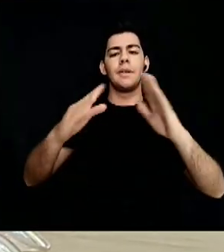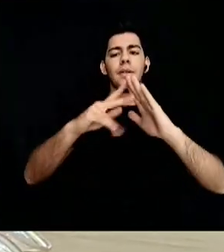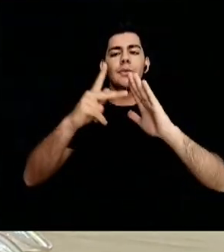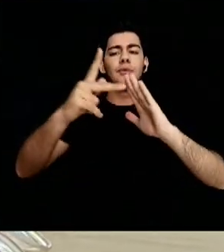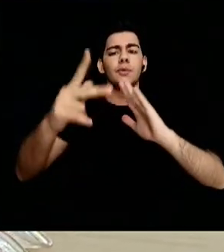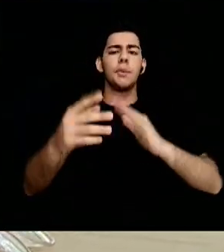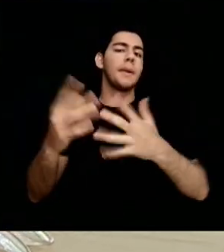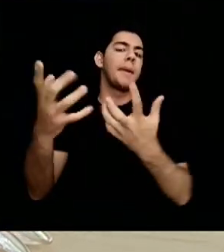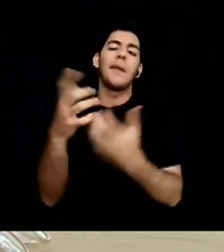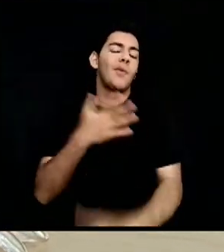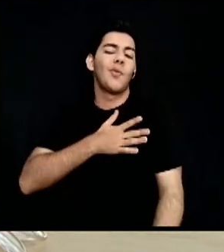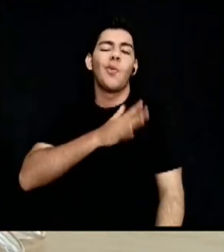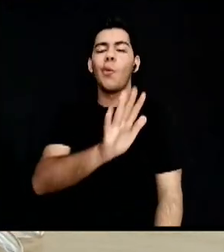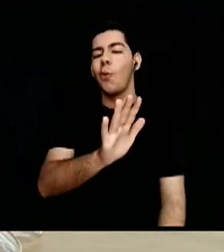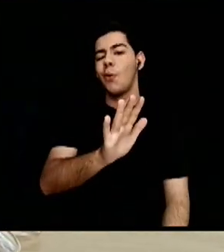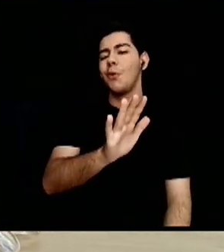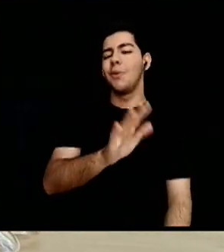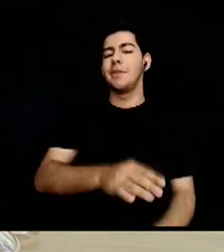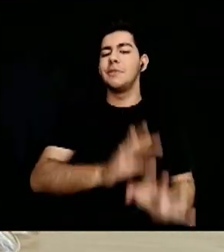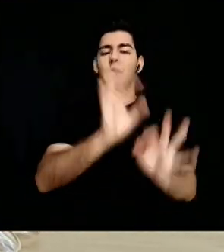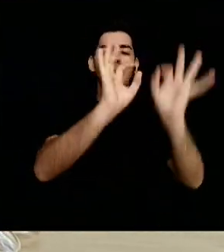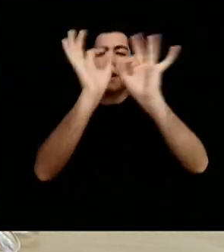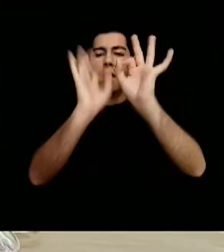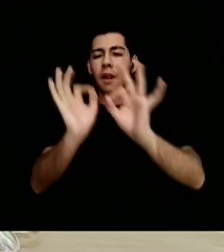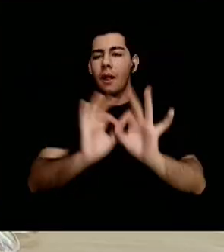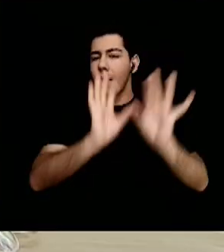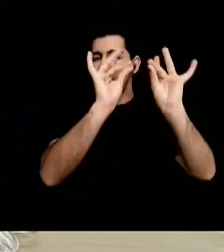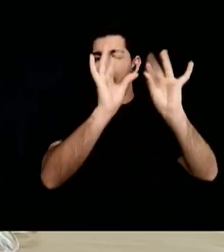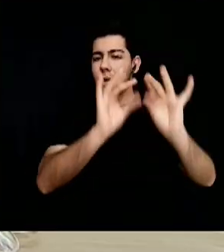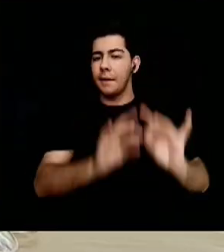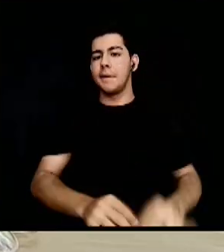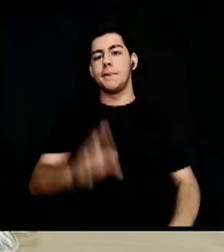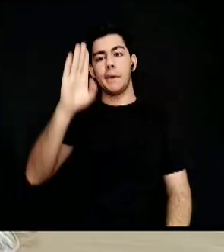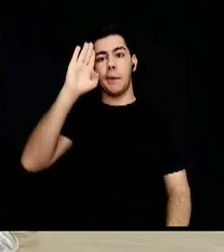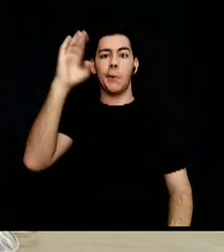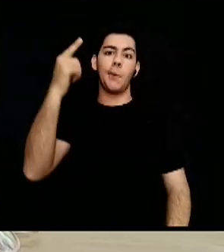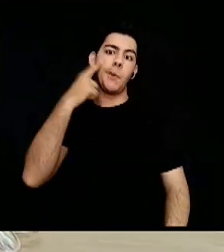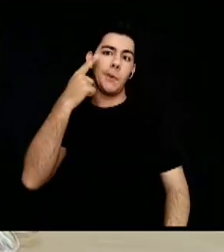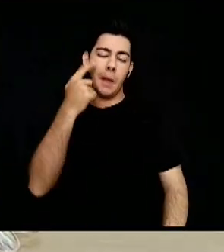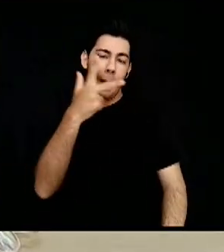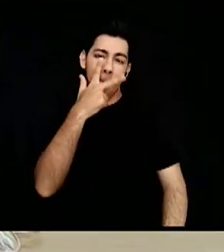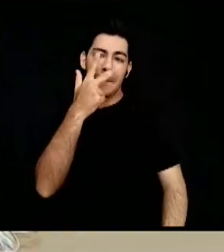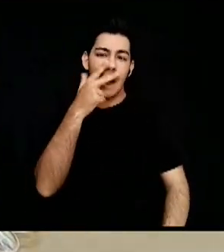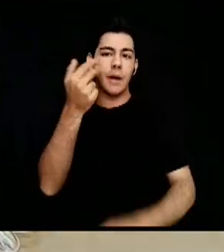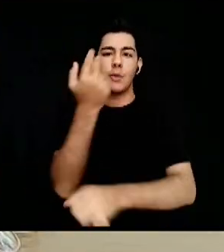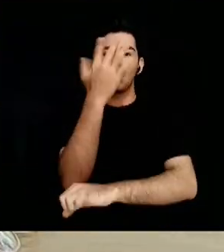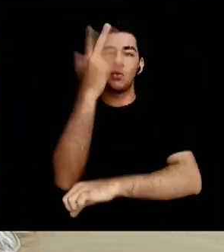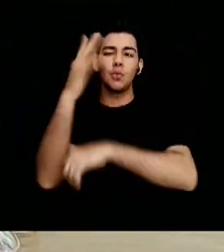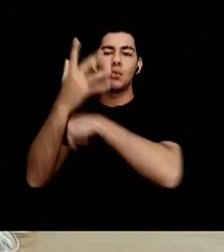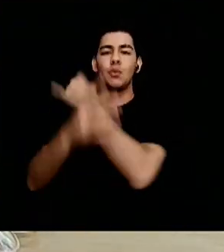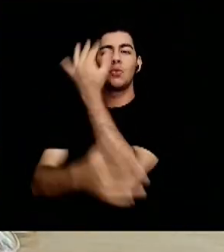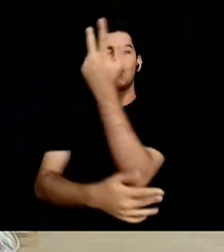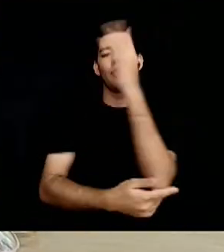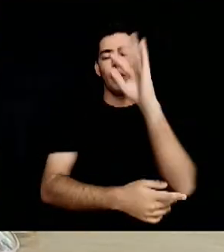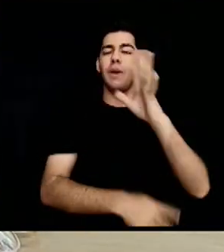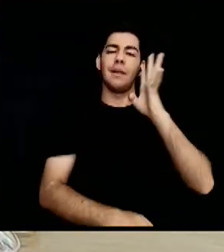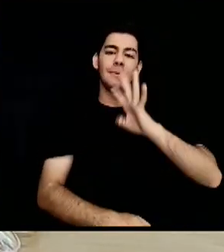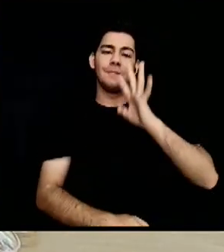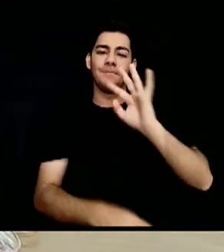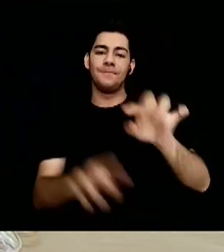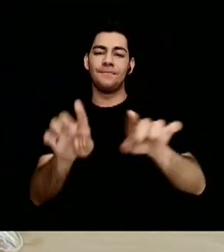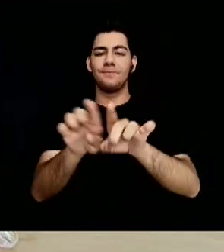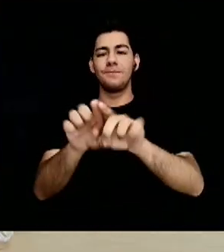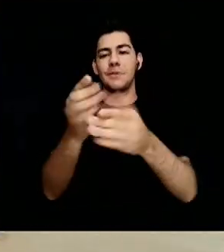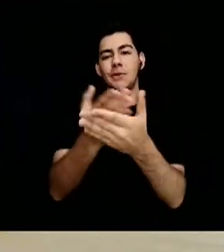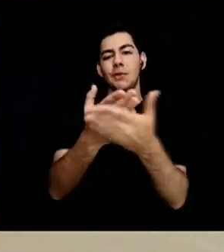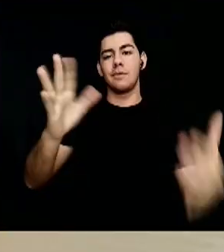enfeitada, né? Principalmente se for assim, ó, a cara da natureza. Acho que fica super legal e vocês vão adorar. Quem está